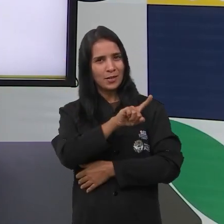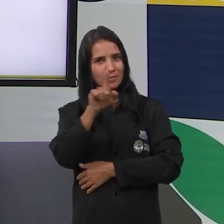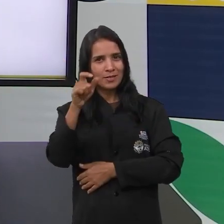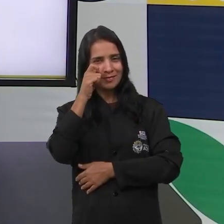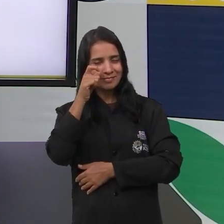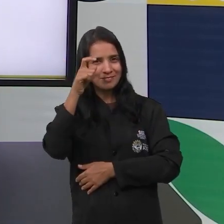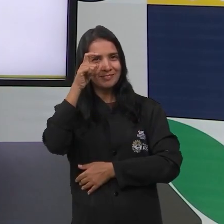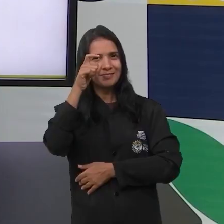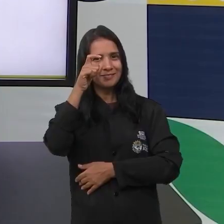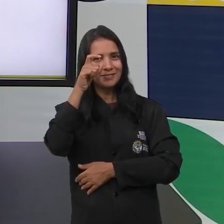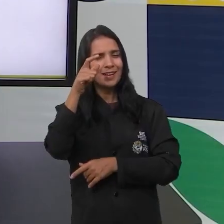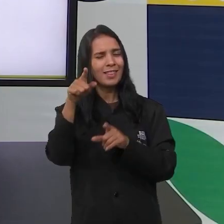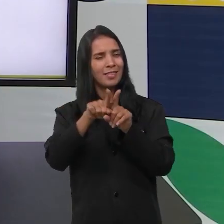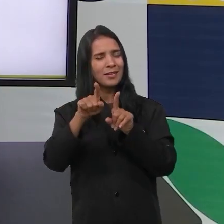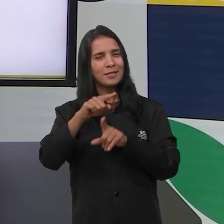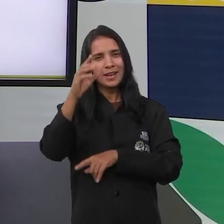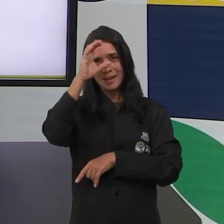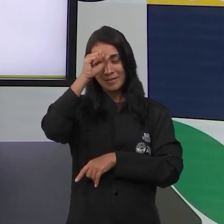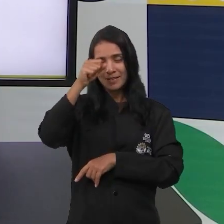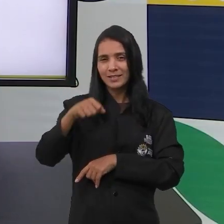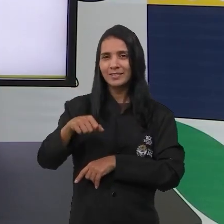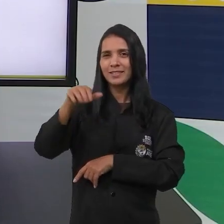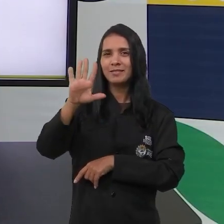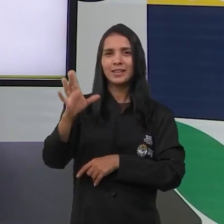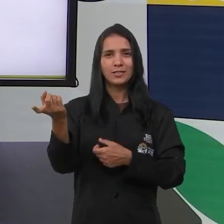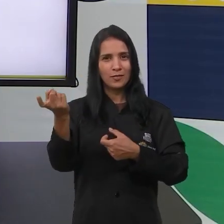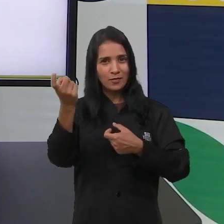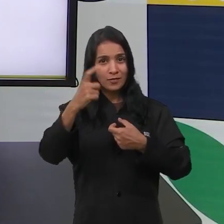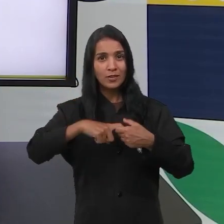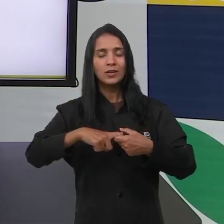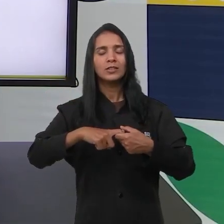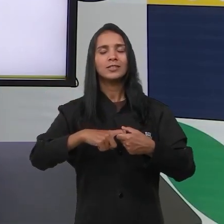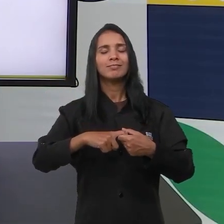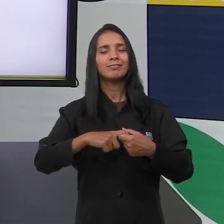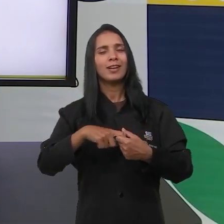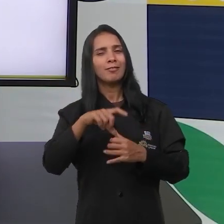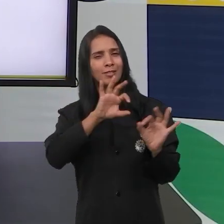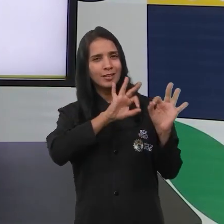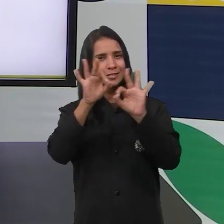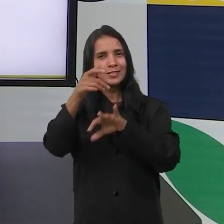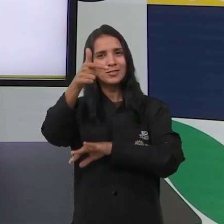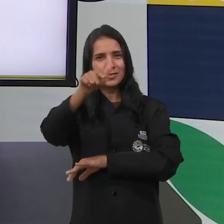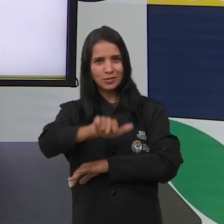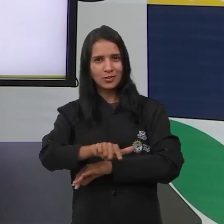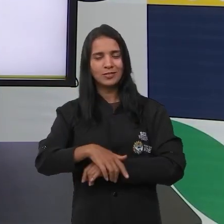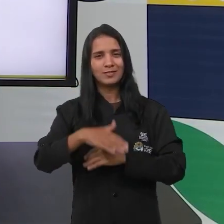atenção nesse assunto, saber mais um pouco sobre esse assunto, volta aí a nossa aula, assiste